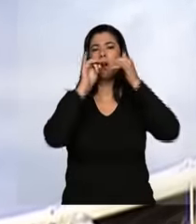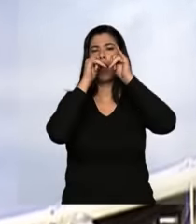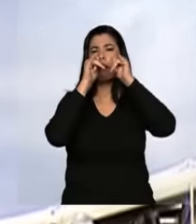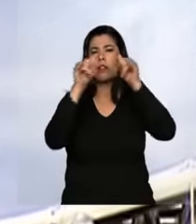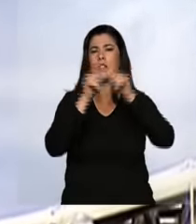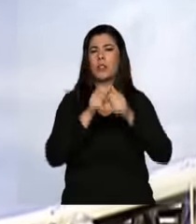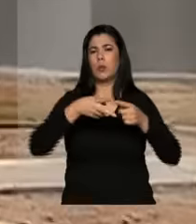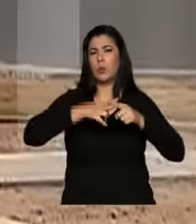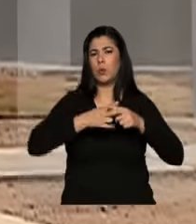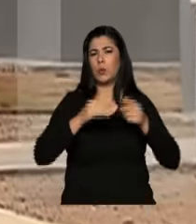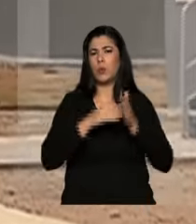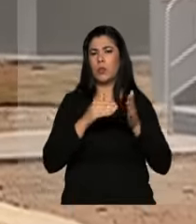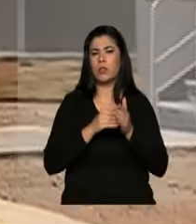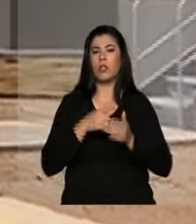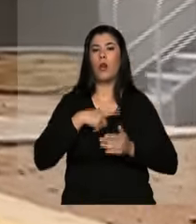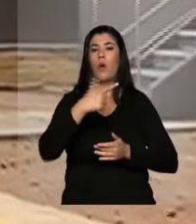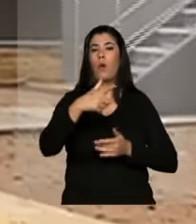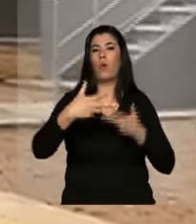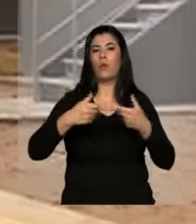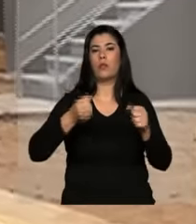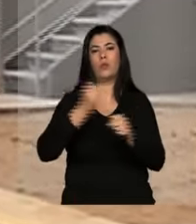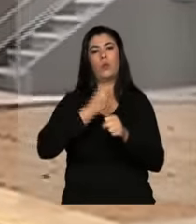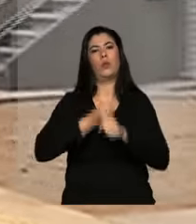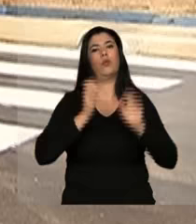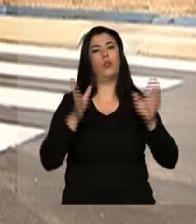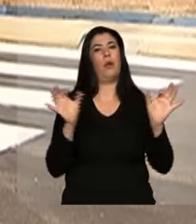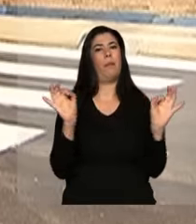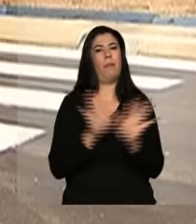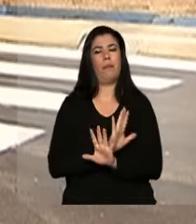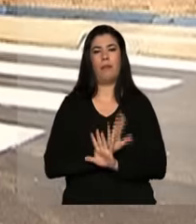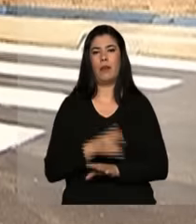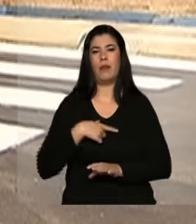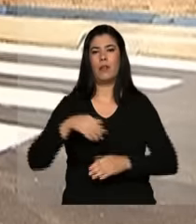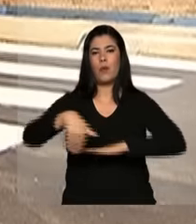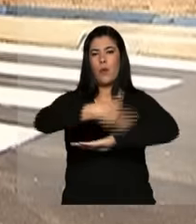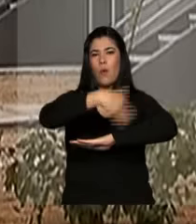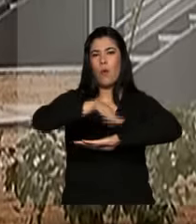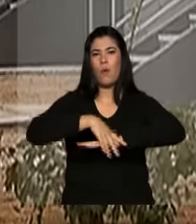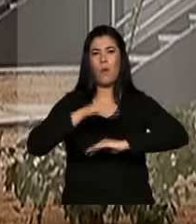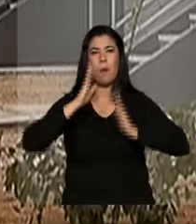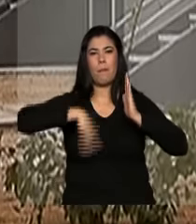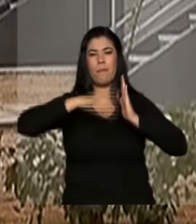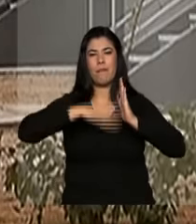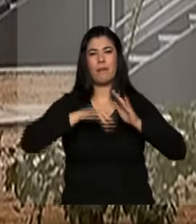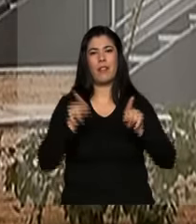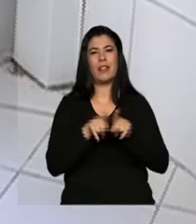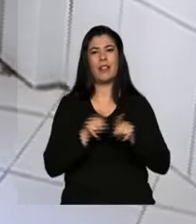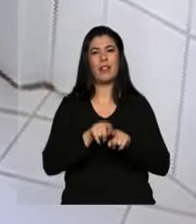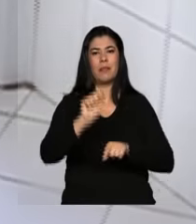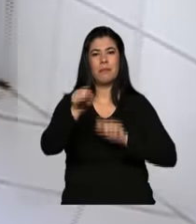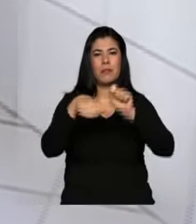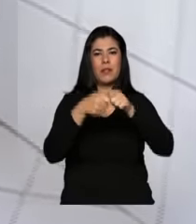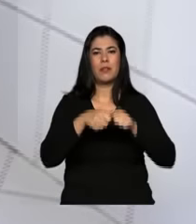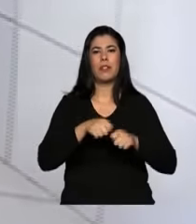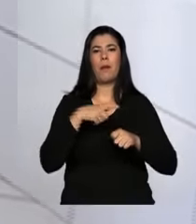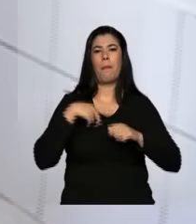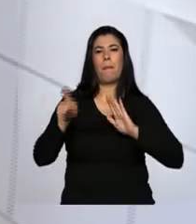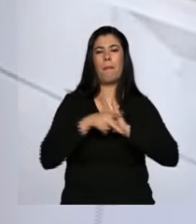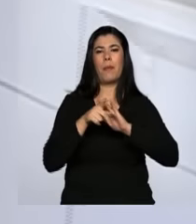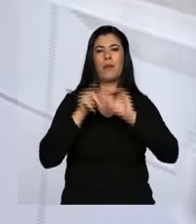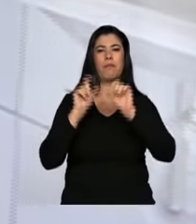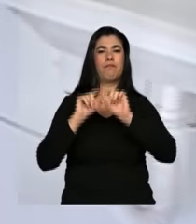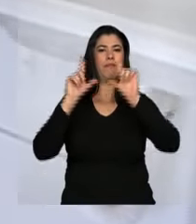os últimos ajustes. O resto já está praticamente pronto. As ruas estão pintadas e sinalizadas. E a casa, por